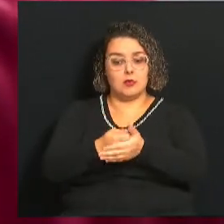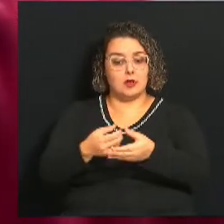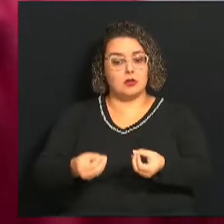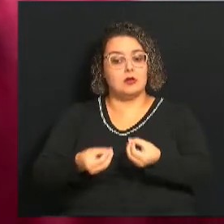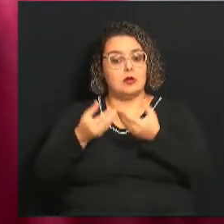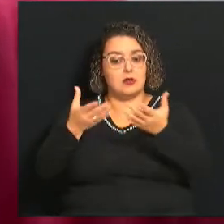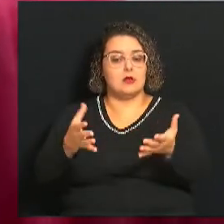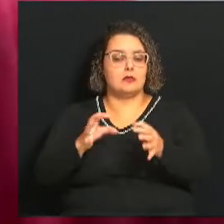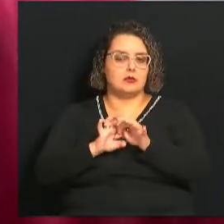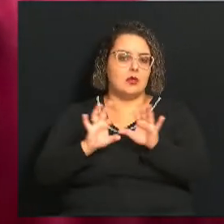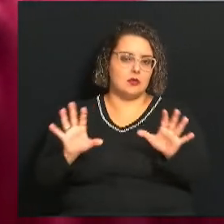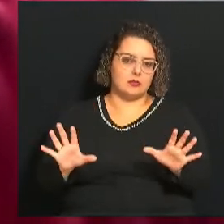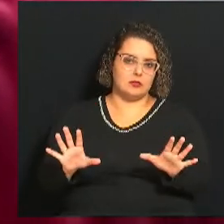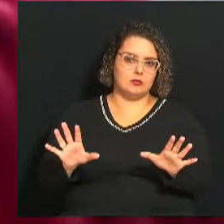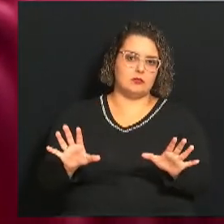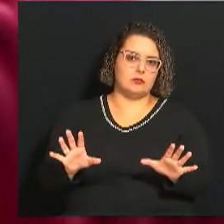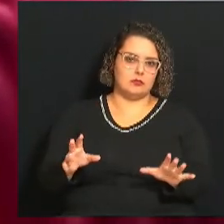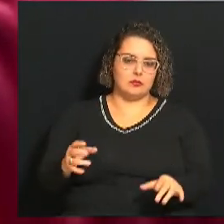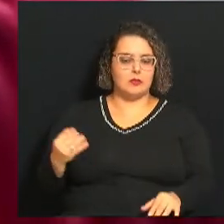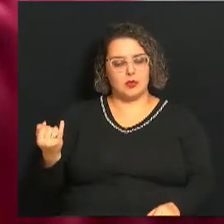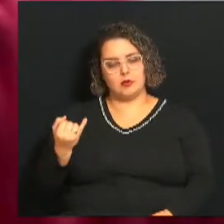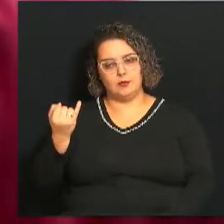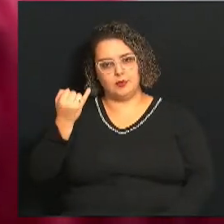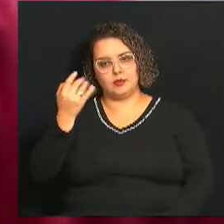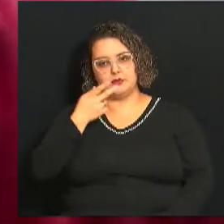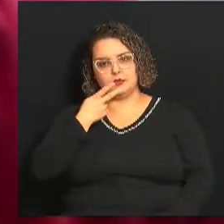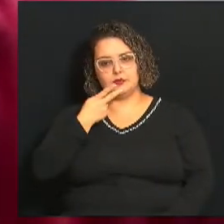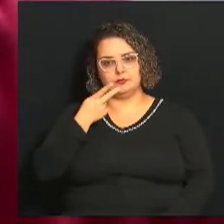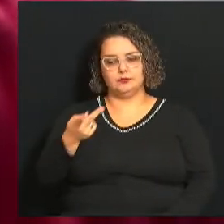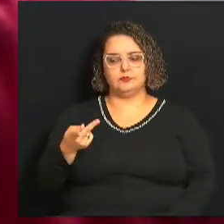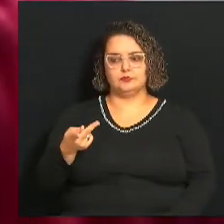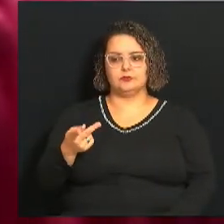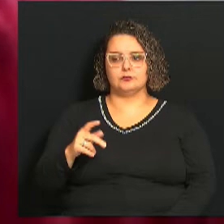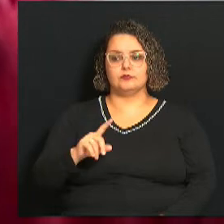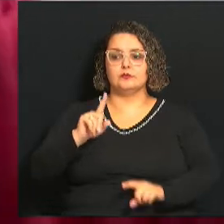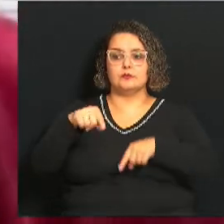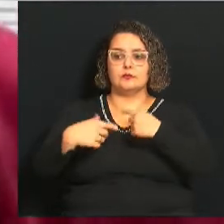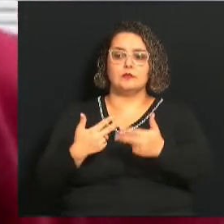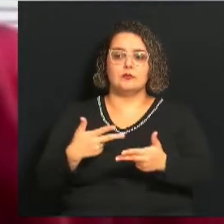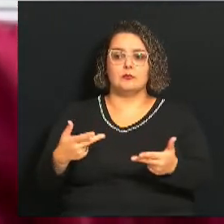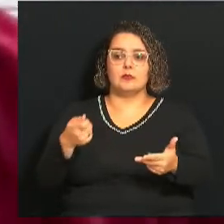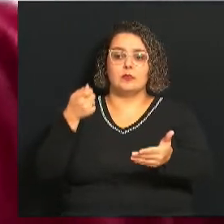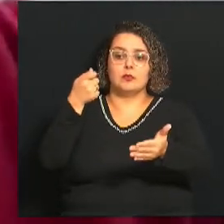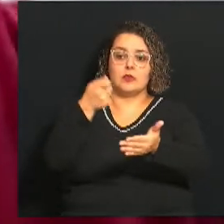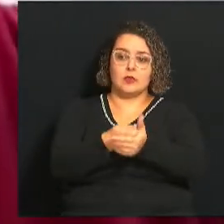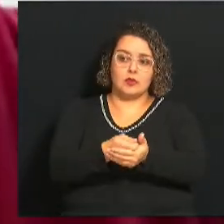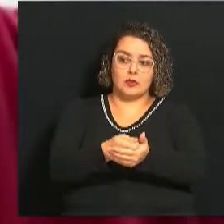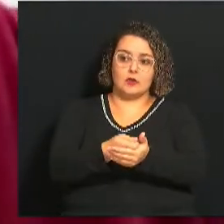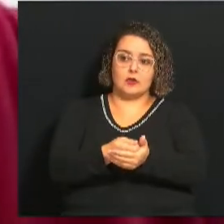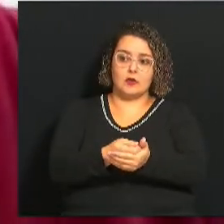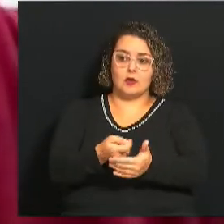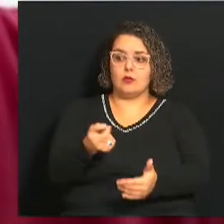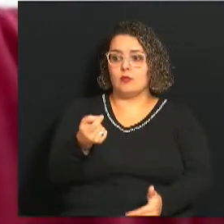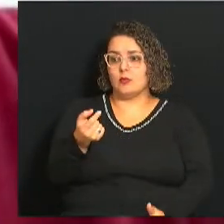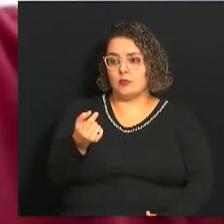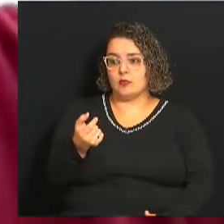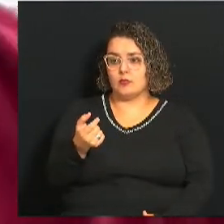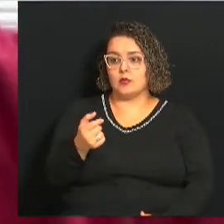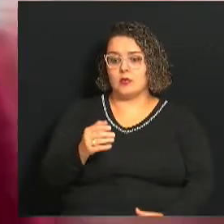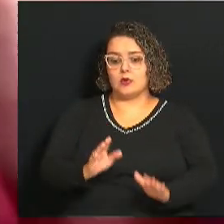ponto importante. A outra questão é que eles pagam uma pequena quantia aí para as